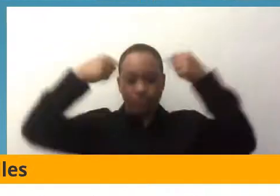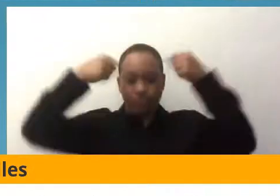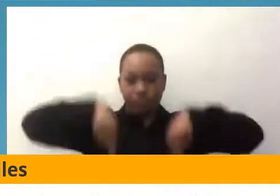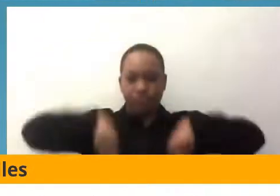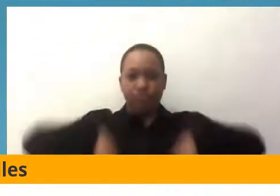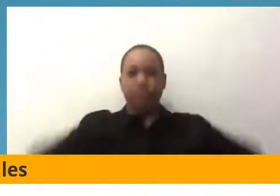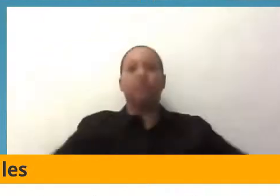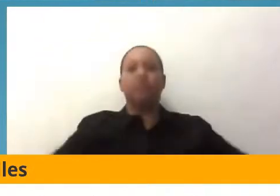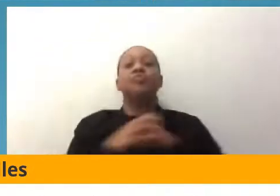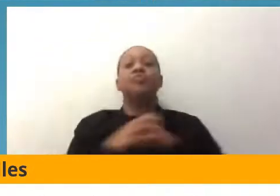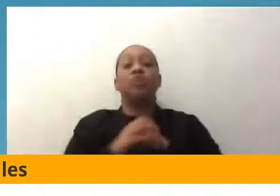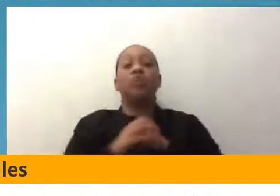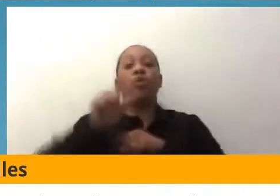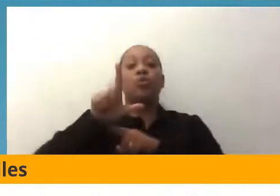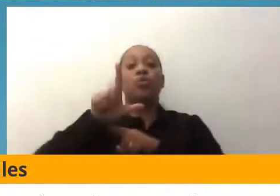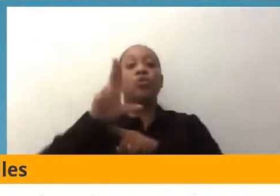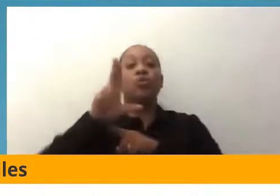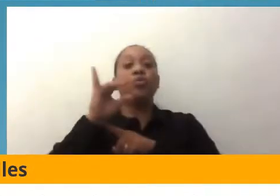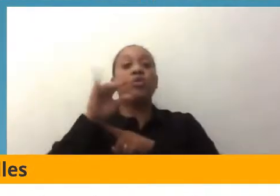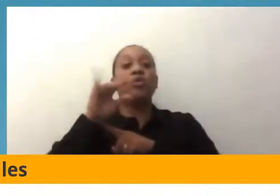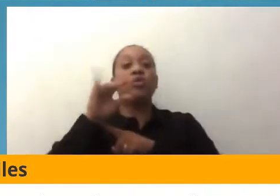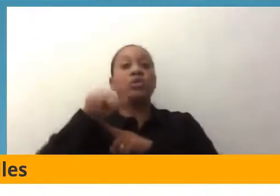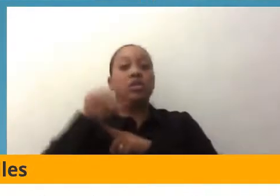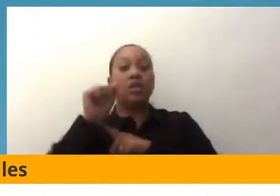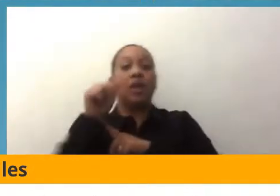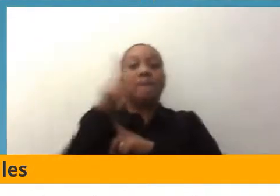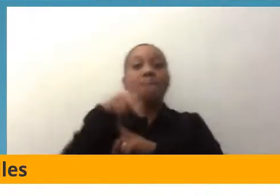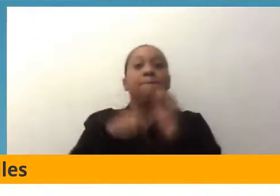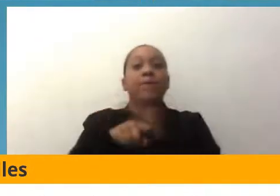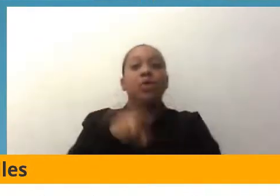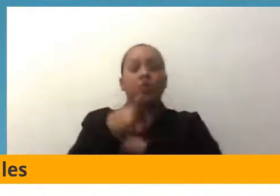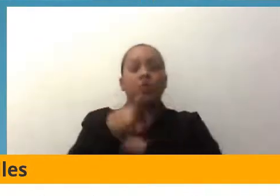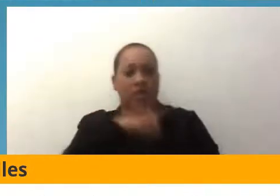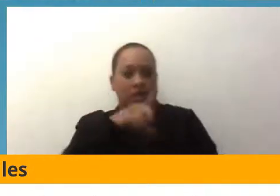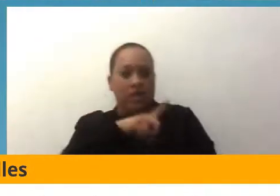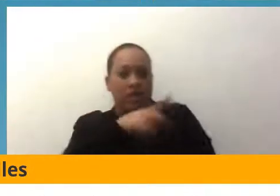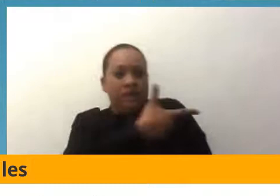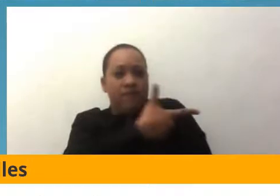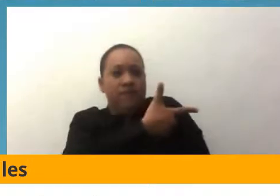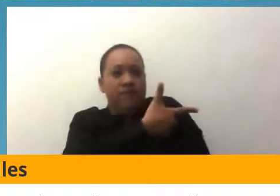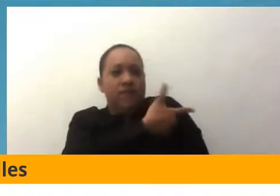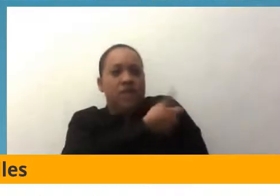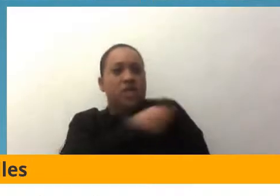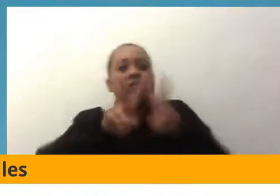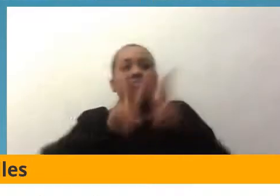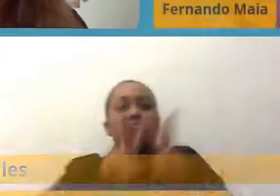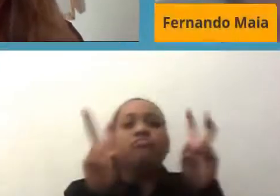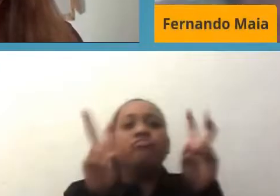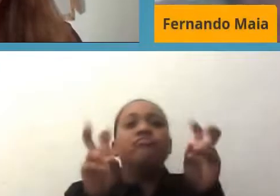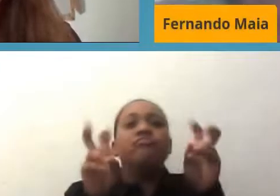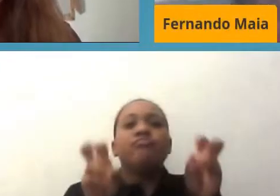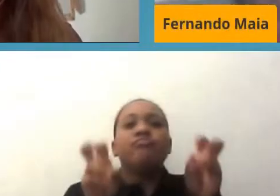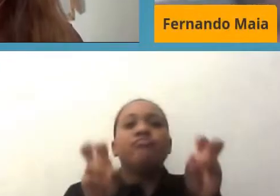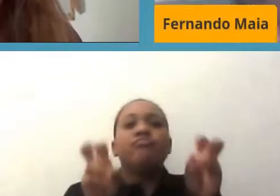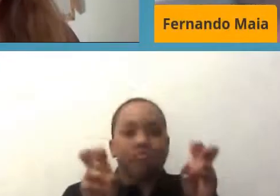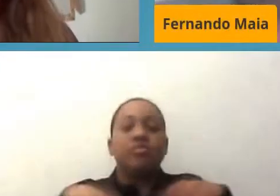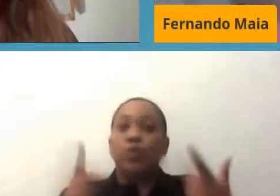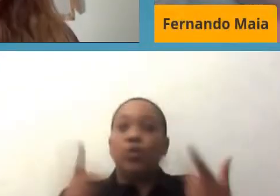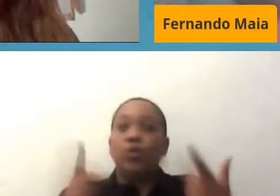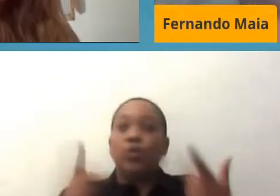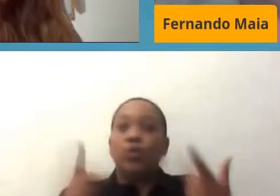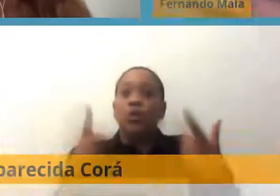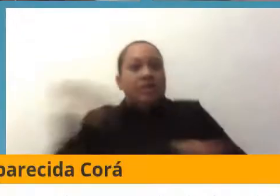vacina. A gente está ansioso pela vacina. Eu mesmo sou o primeiro da fila. Quando aparecer, eu quero.